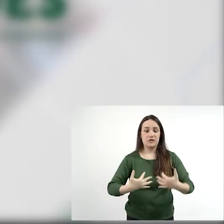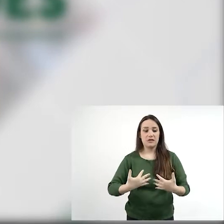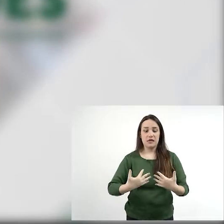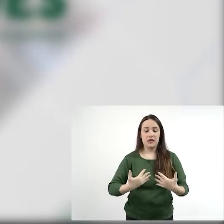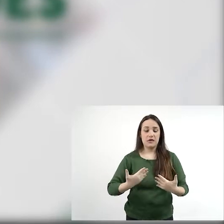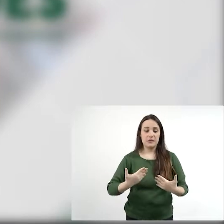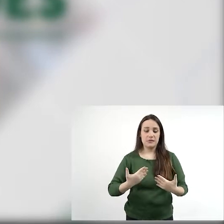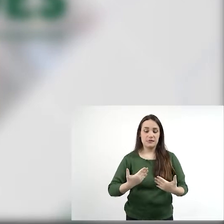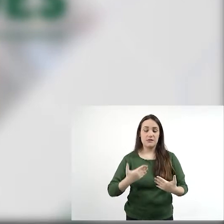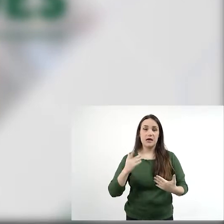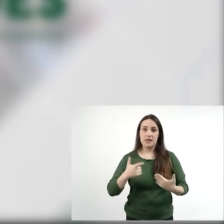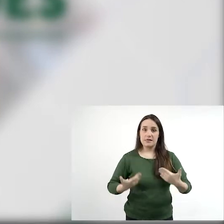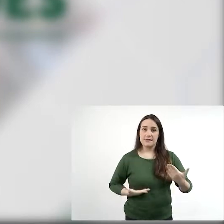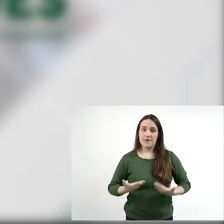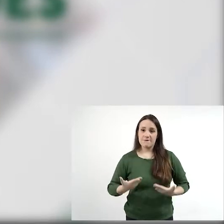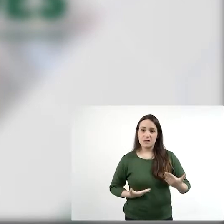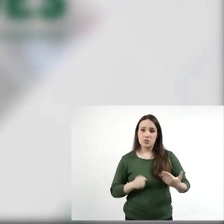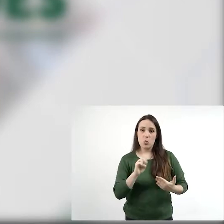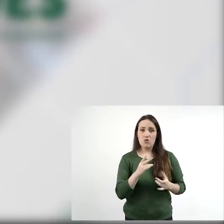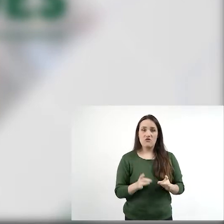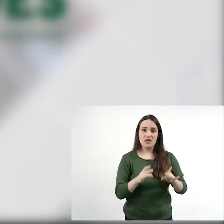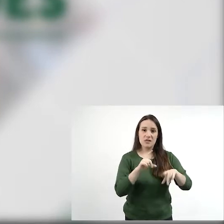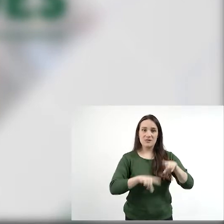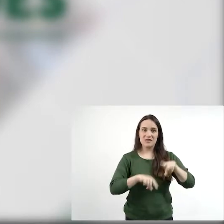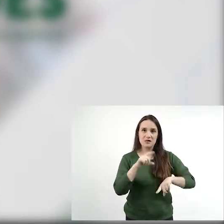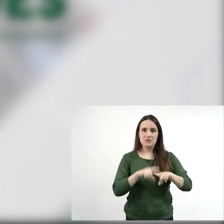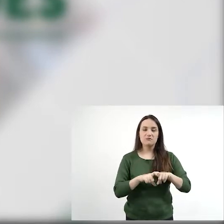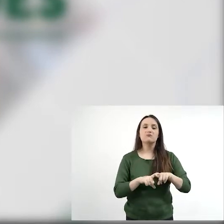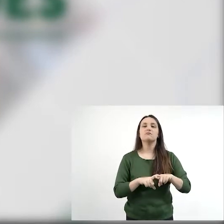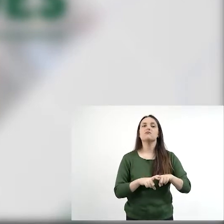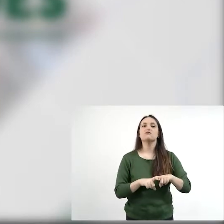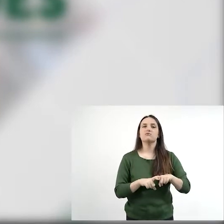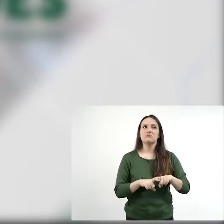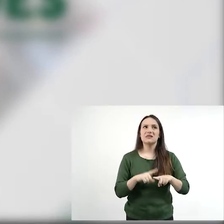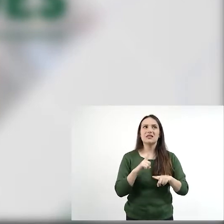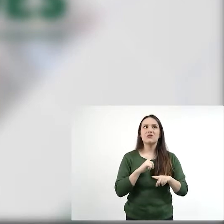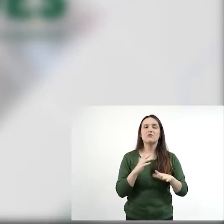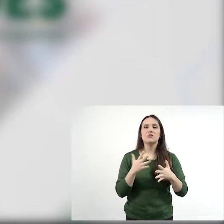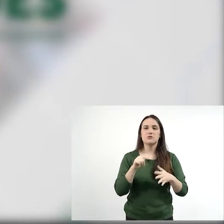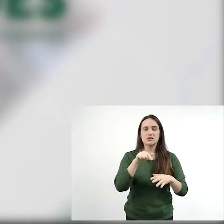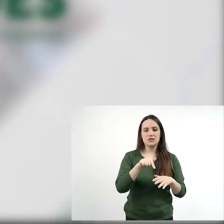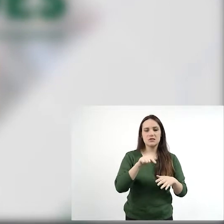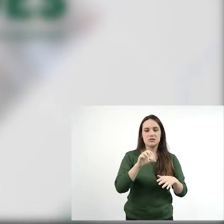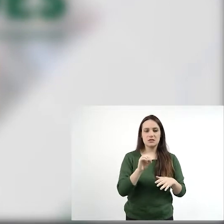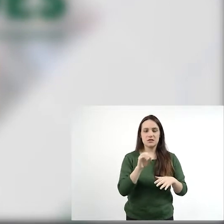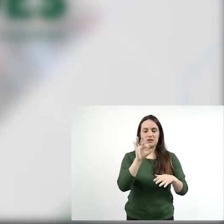serviços, este representa mais de 70% dos empregos